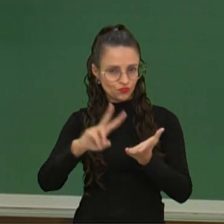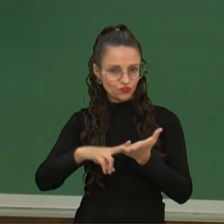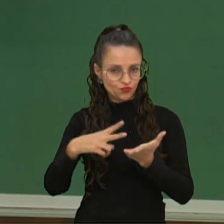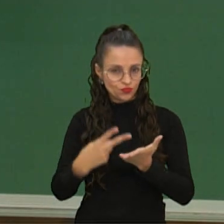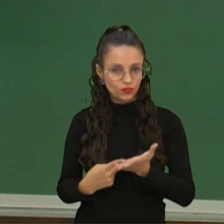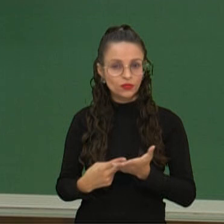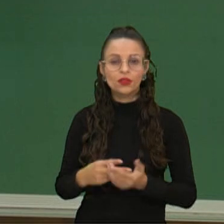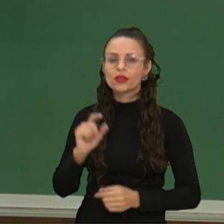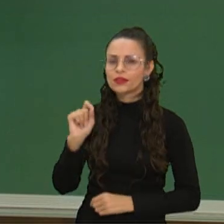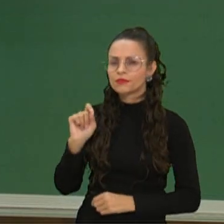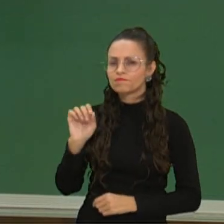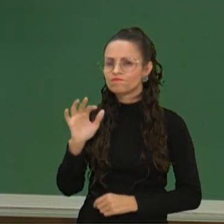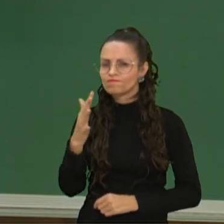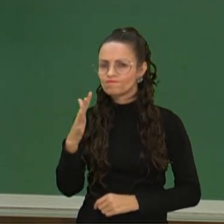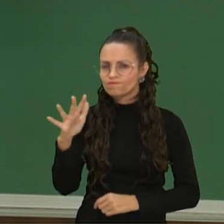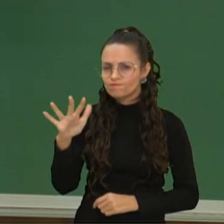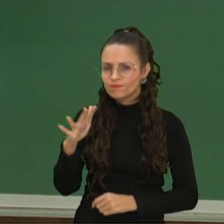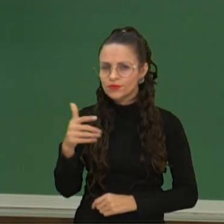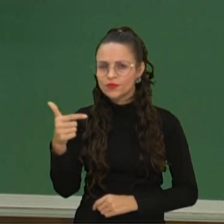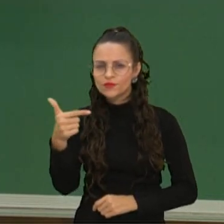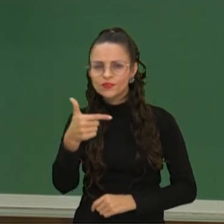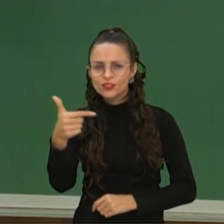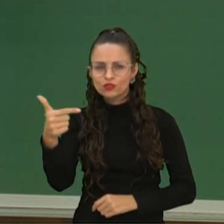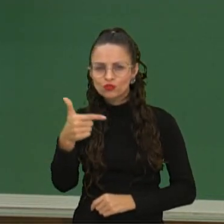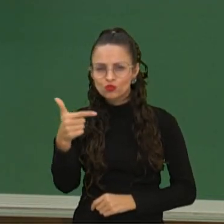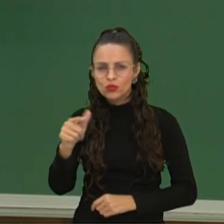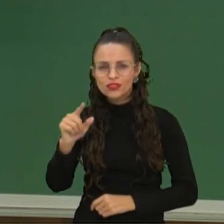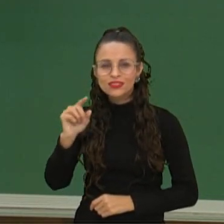é estimado que por volta de 22,5